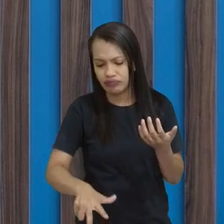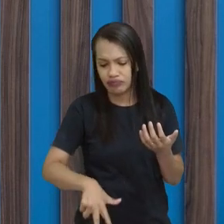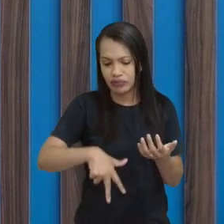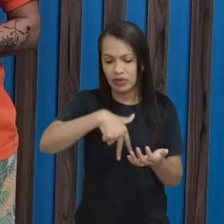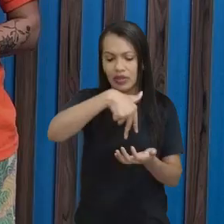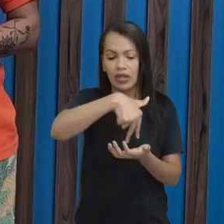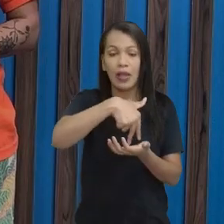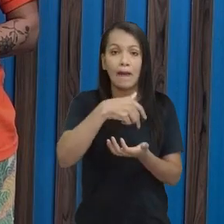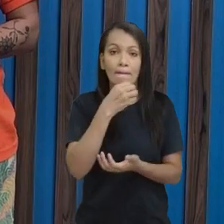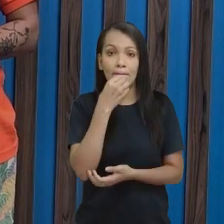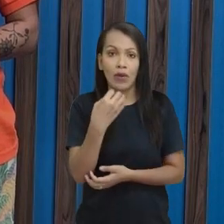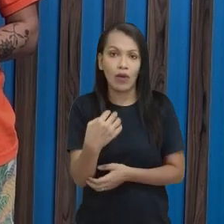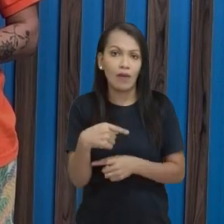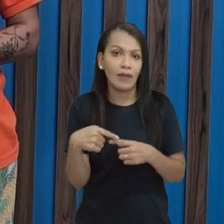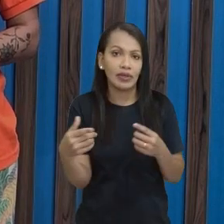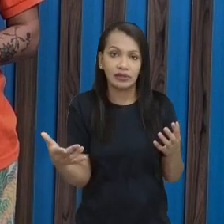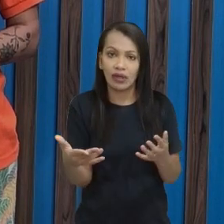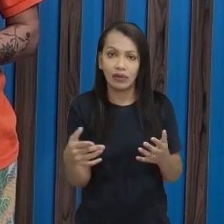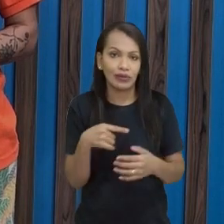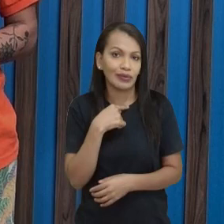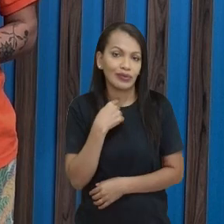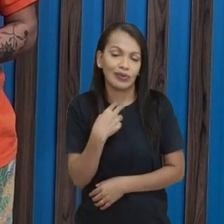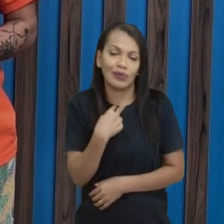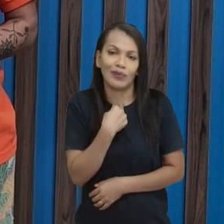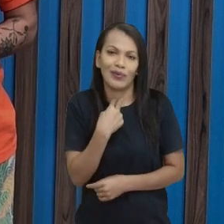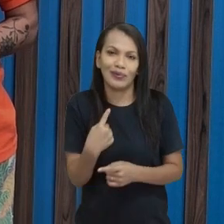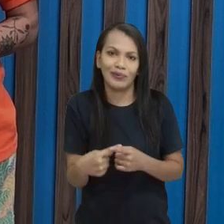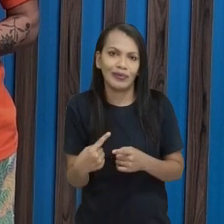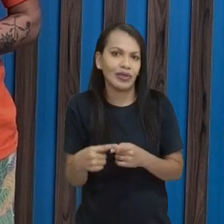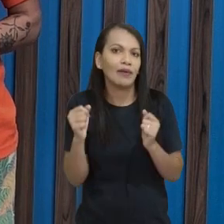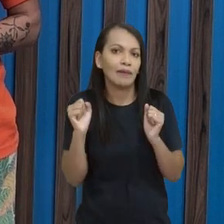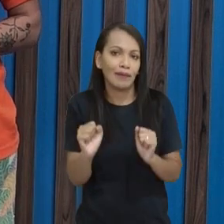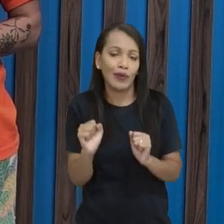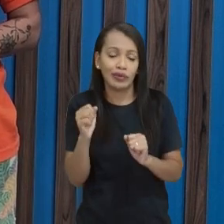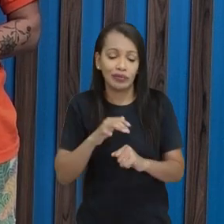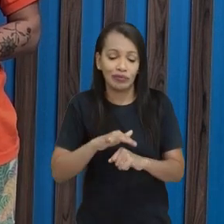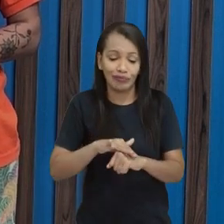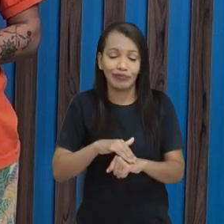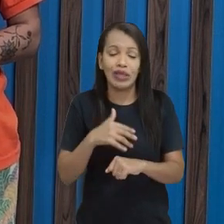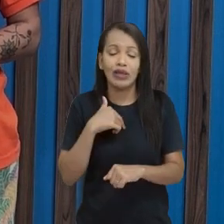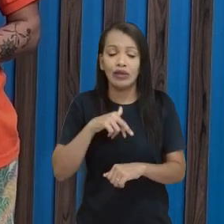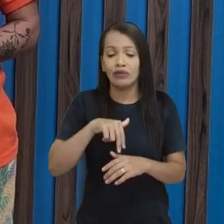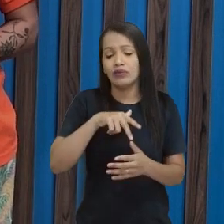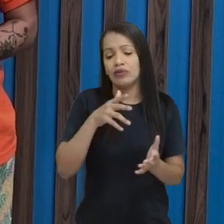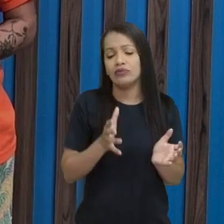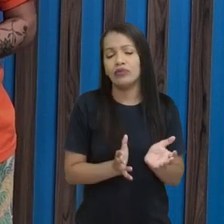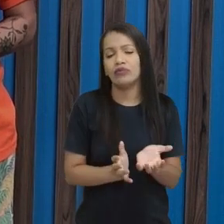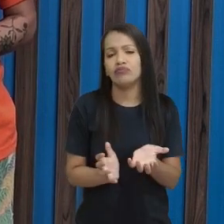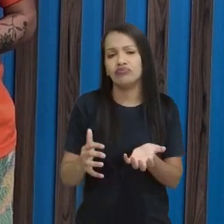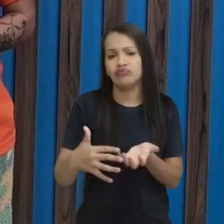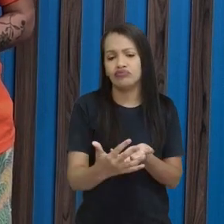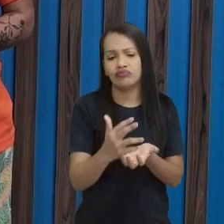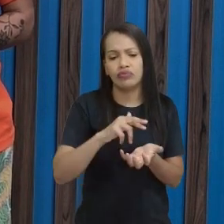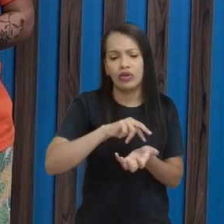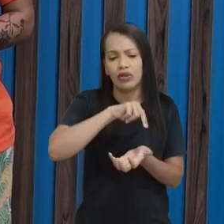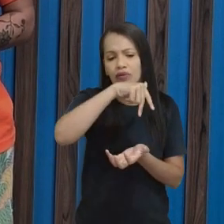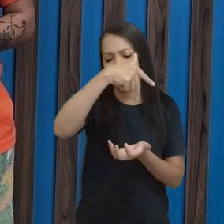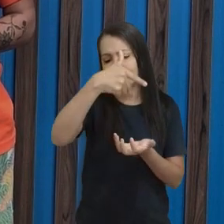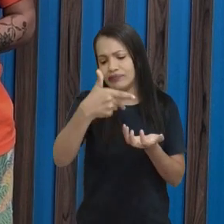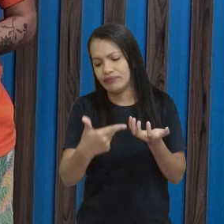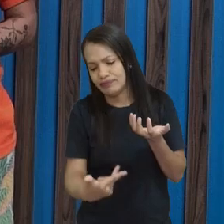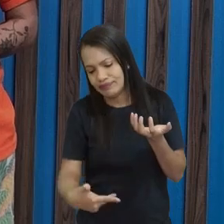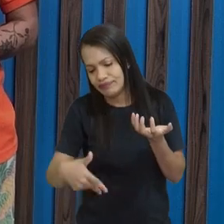doença. Então, infelizmente, quando a gente não cuida, né, dessa questão dos resíduos, né, quando a